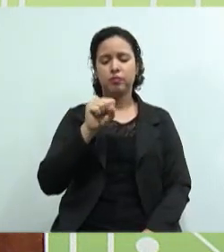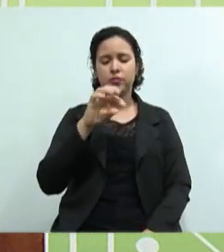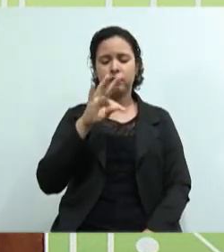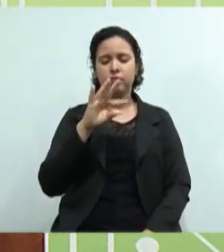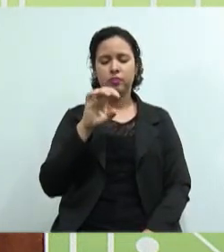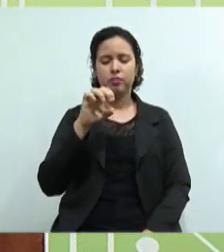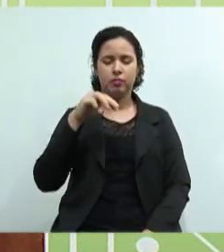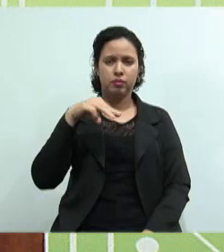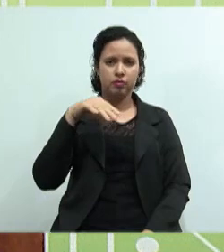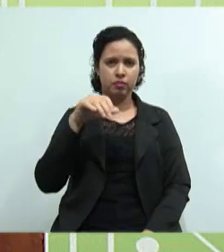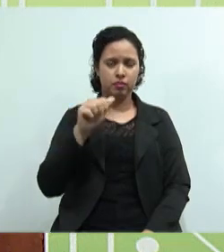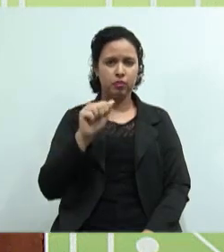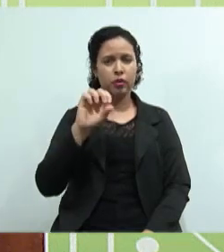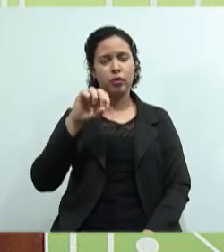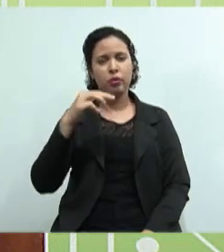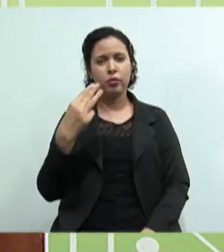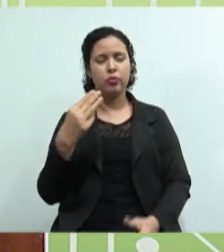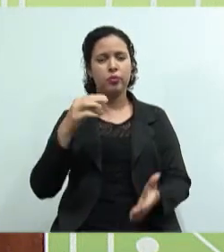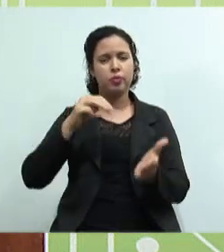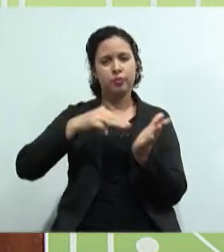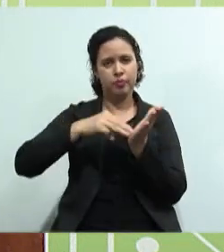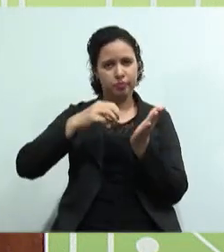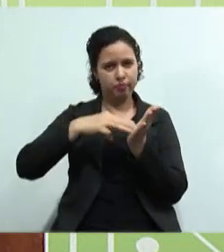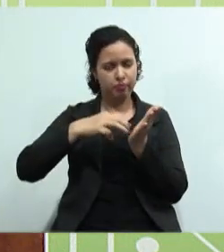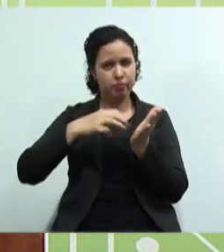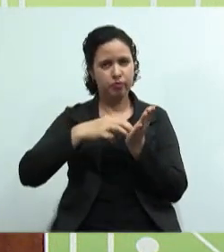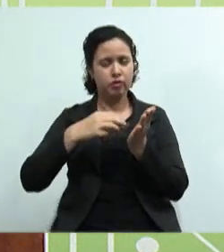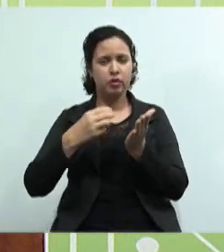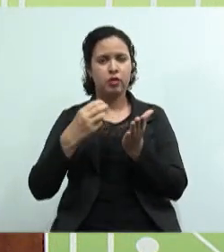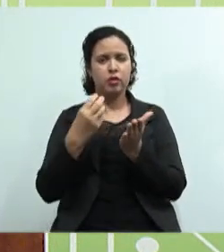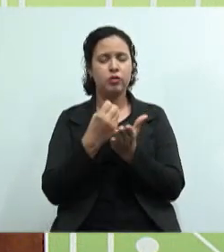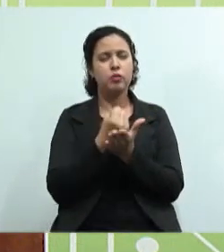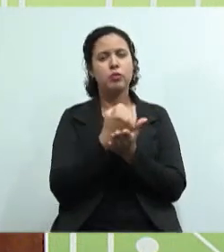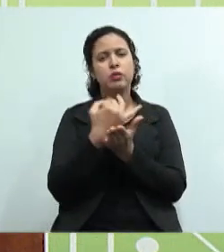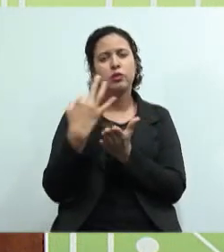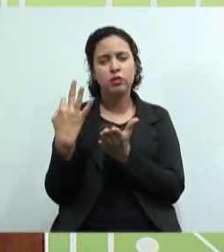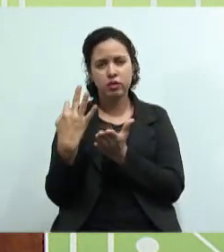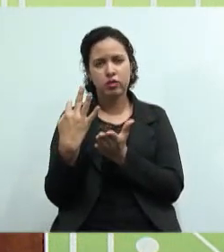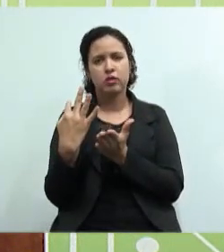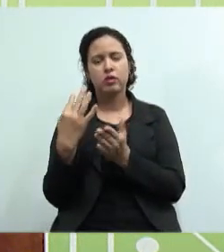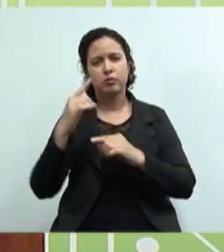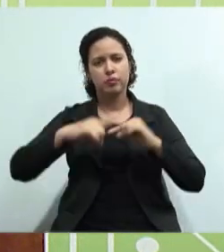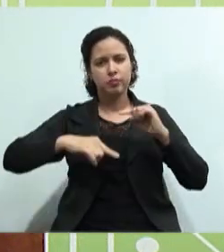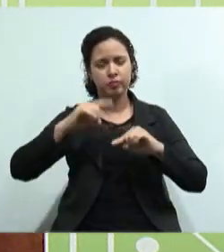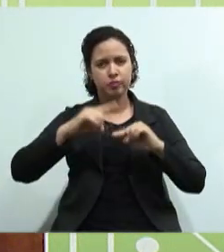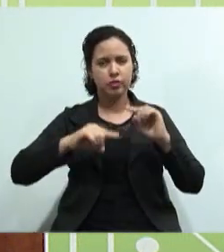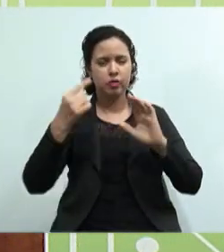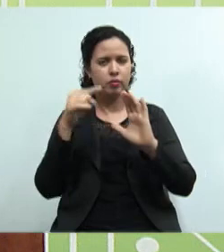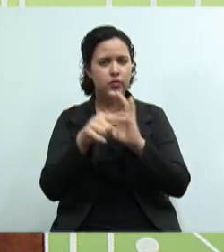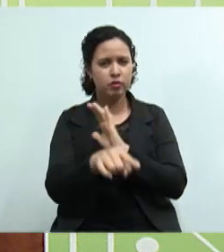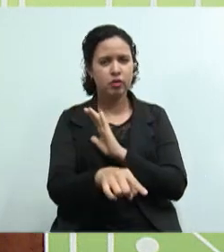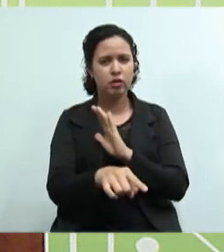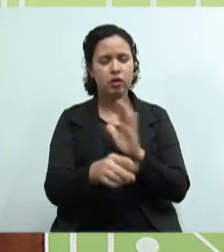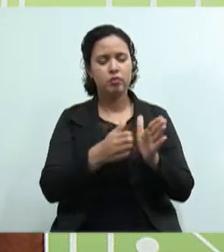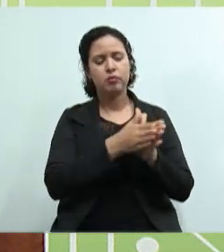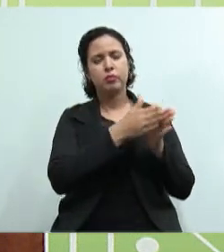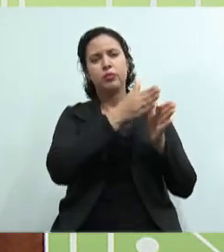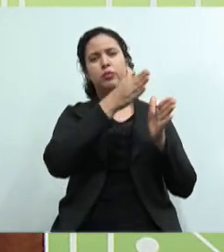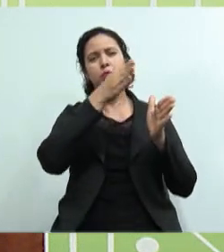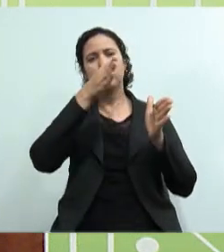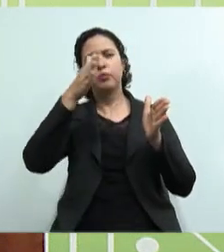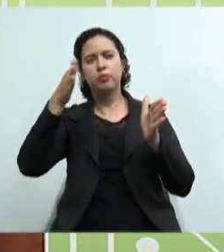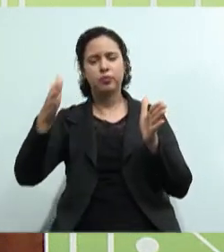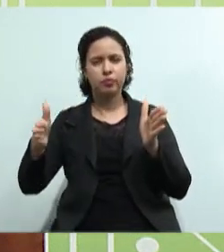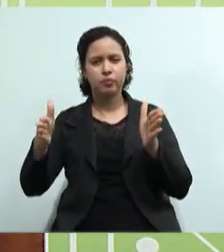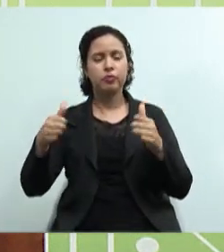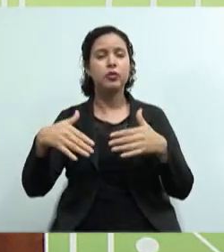contagem, de mensurar os inventários de materiais você vai utilizar. Então, a profundidade e a periodicidade. Então, vamos lá,